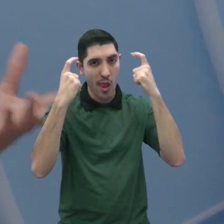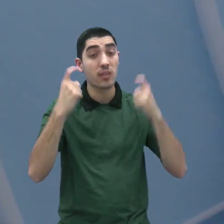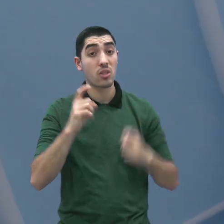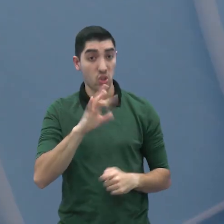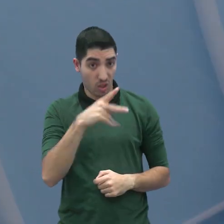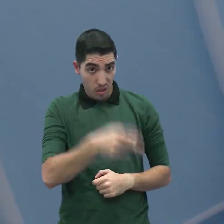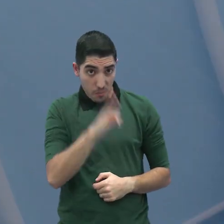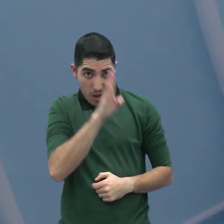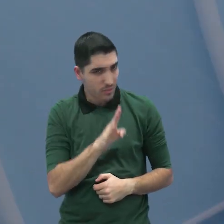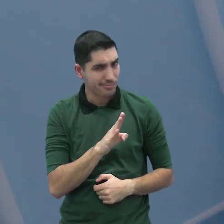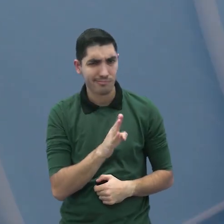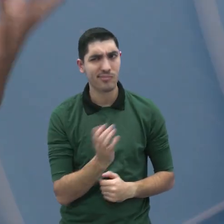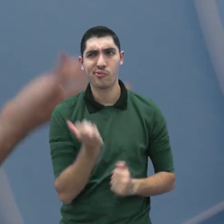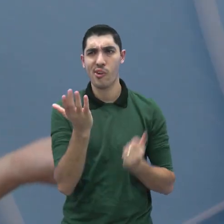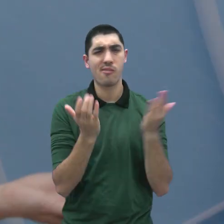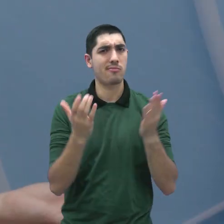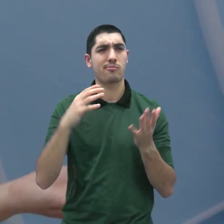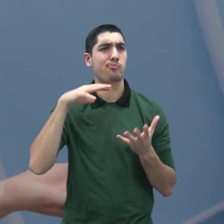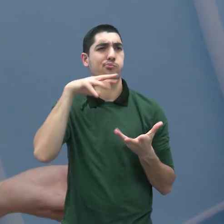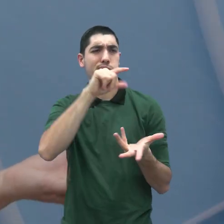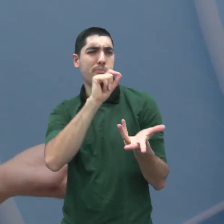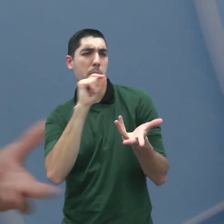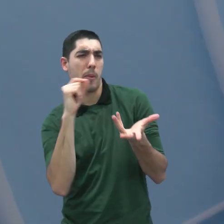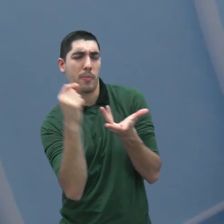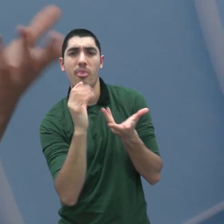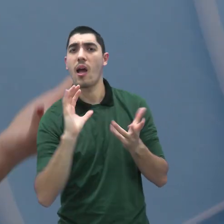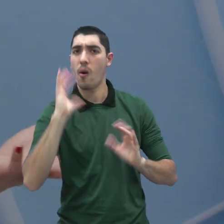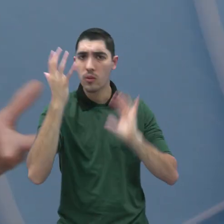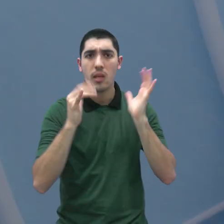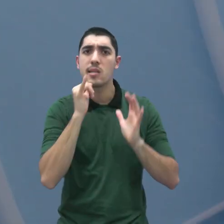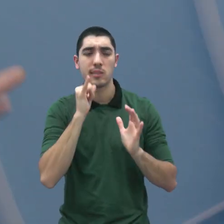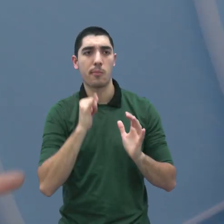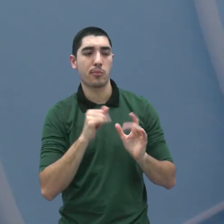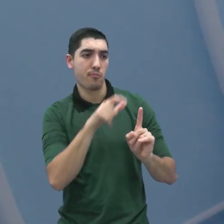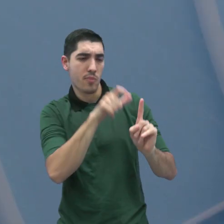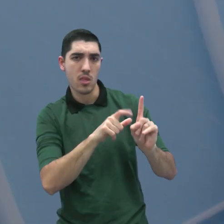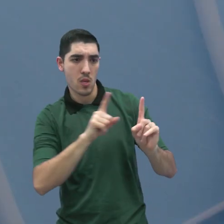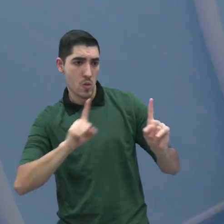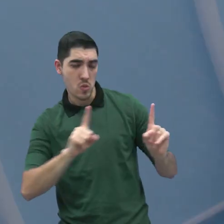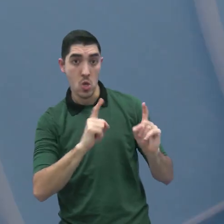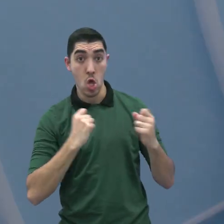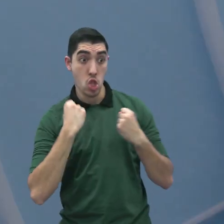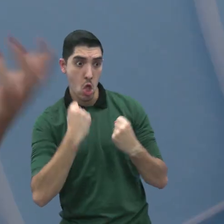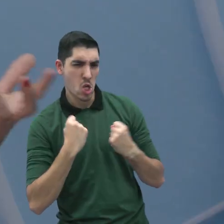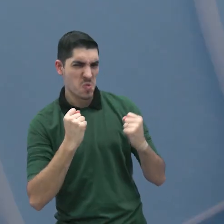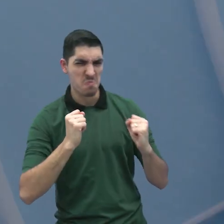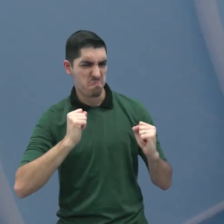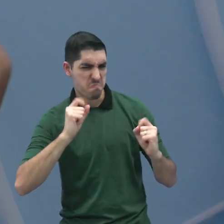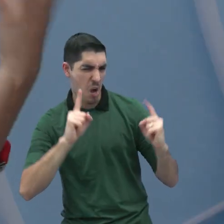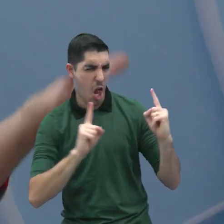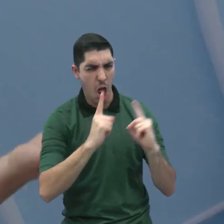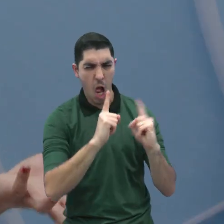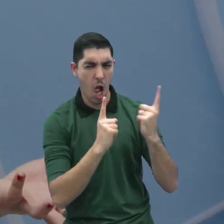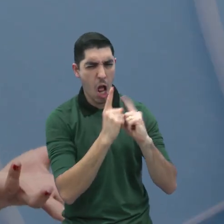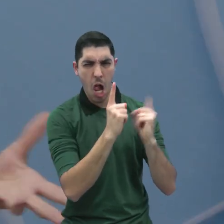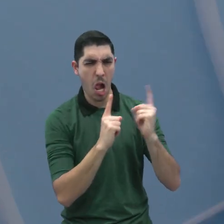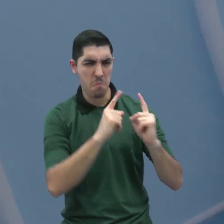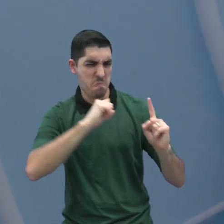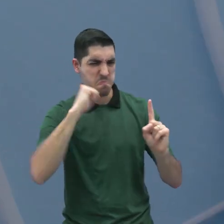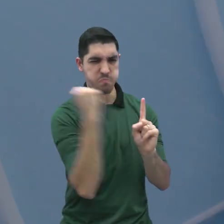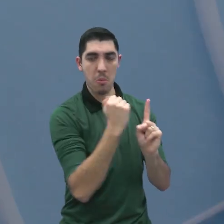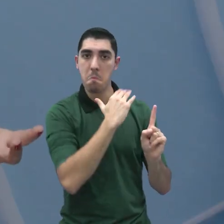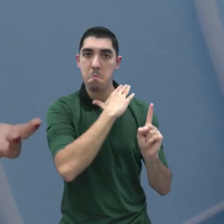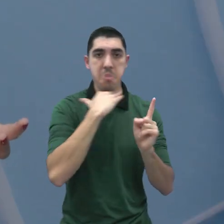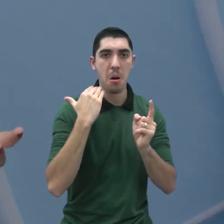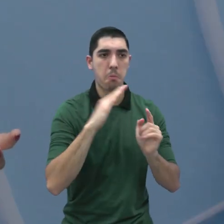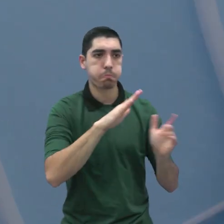mundo, casos de mortes envolvendo torcedores. Infelizmente, ir ao estádio, que tem